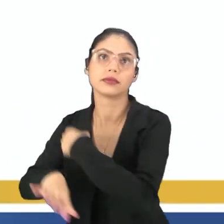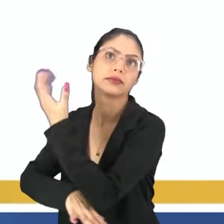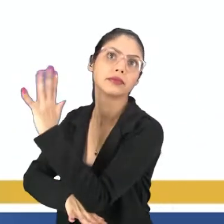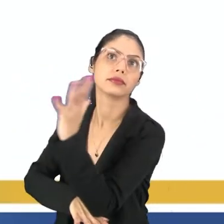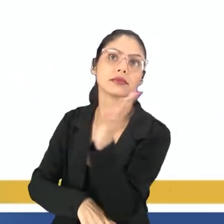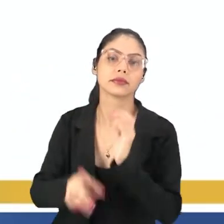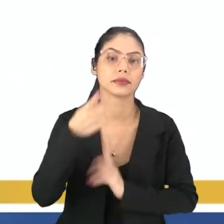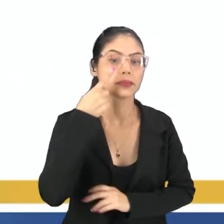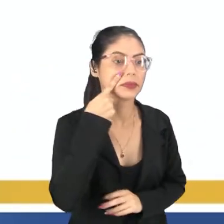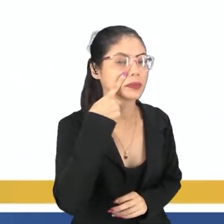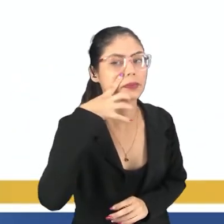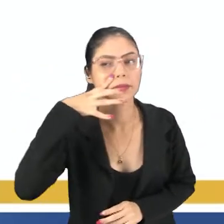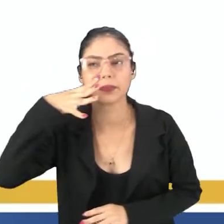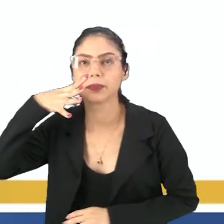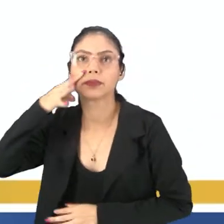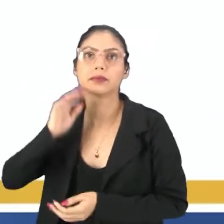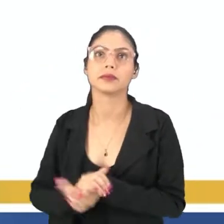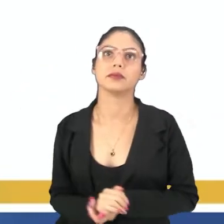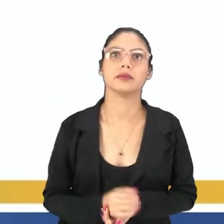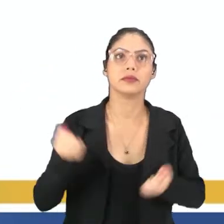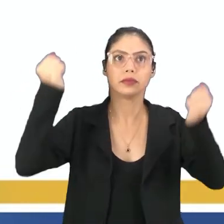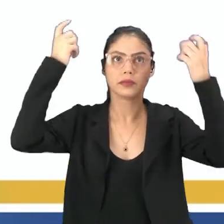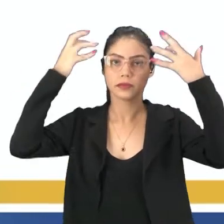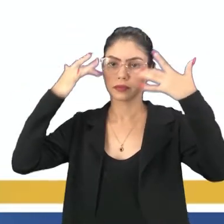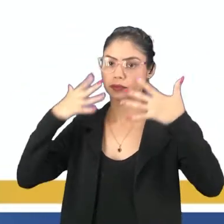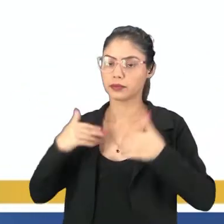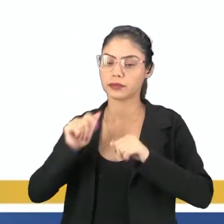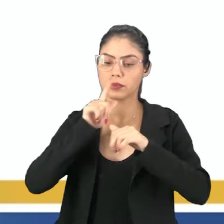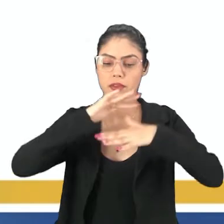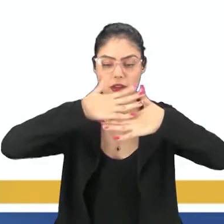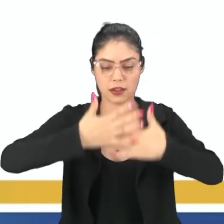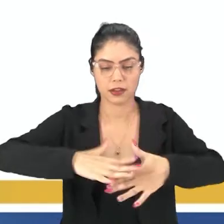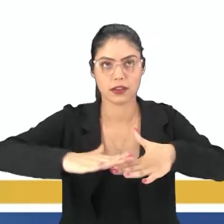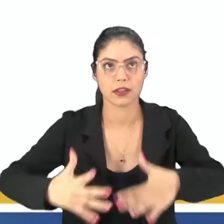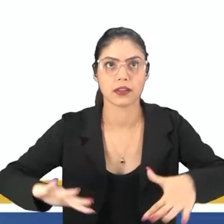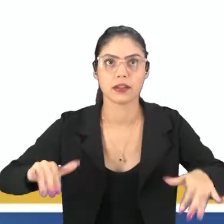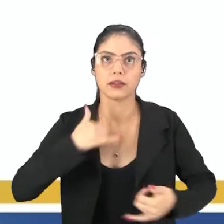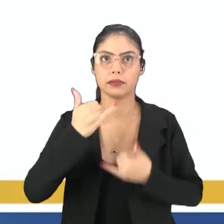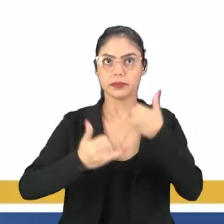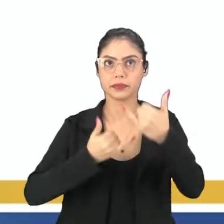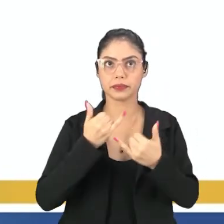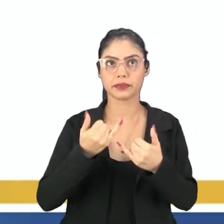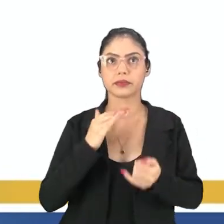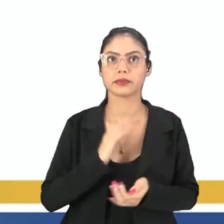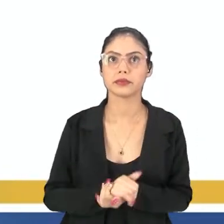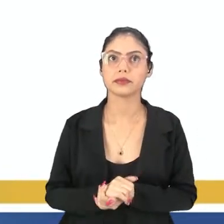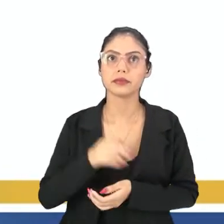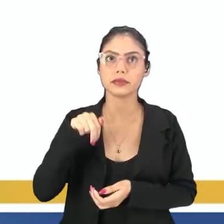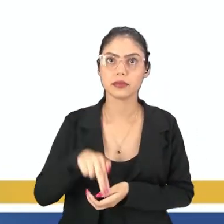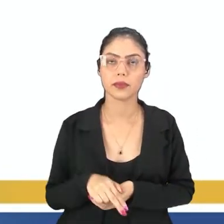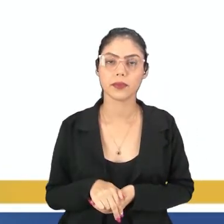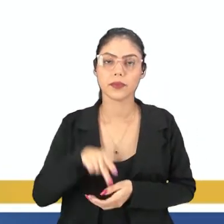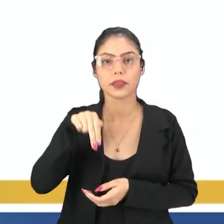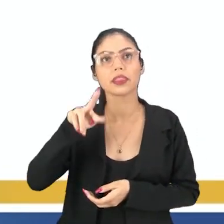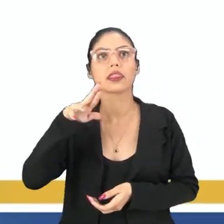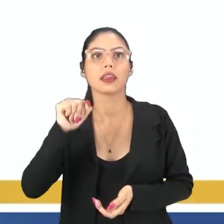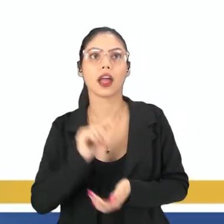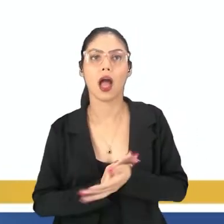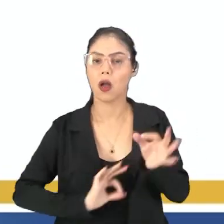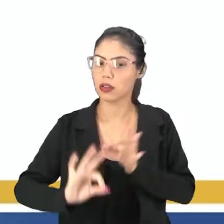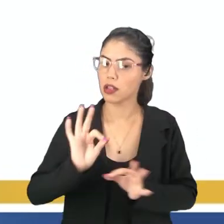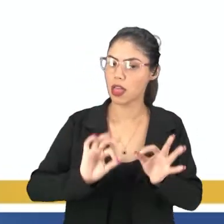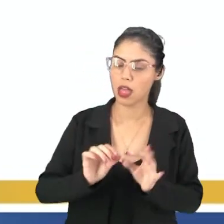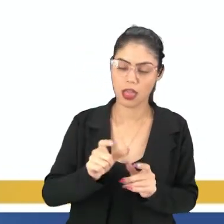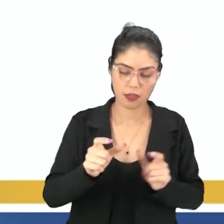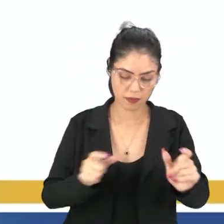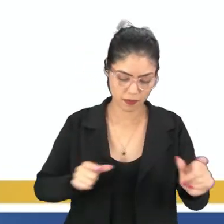nas matas, olhar a natureza, tomar banho de cachoeiras, brincar com as minhas netas, armar